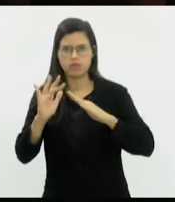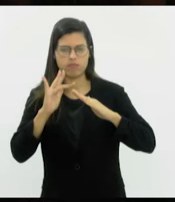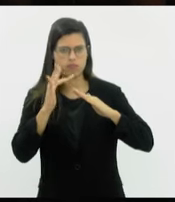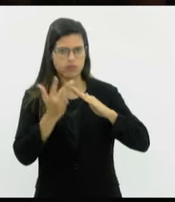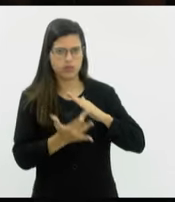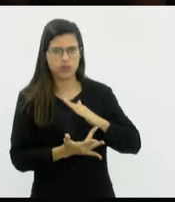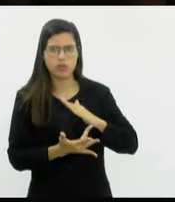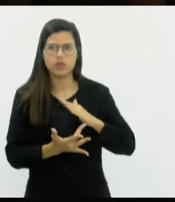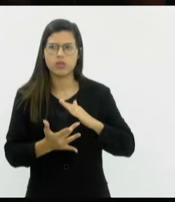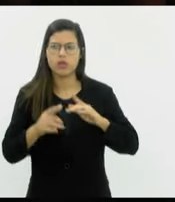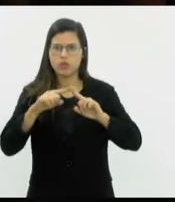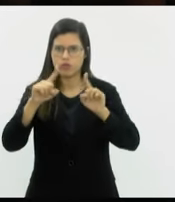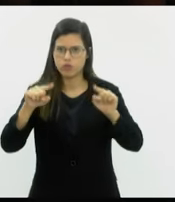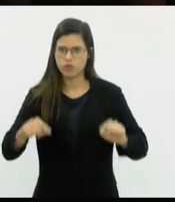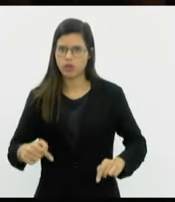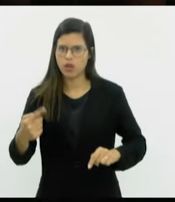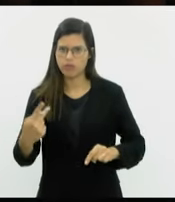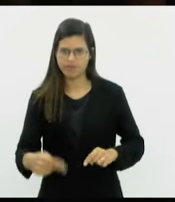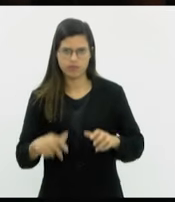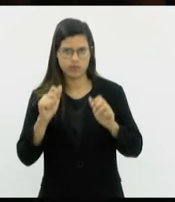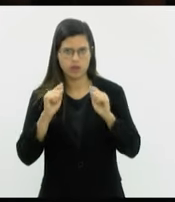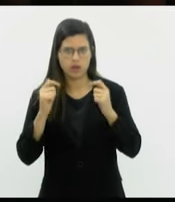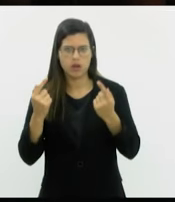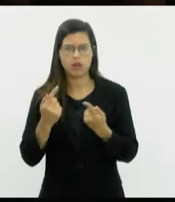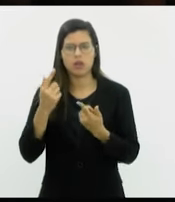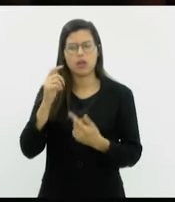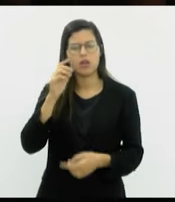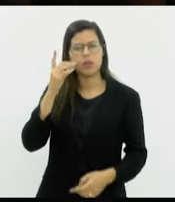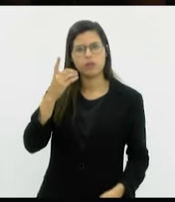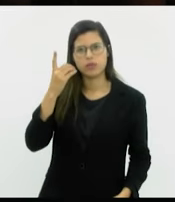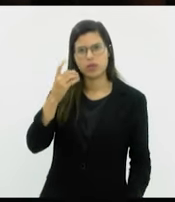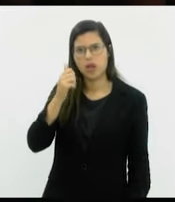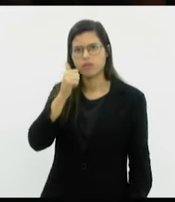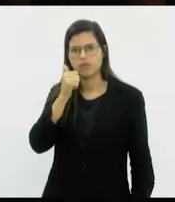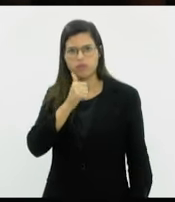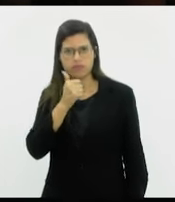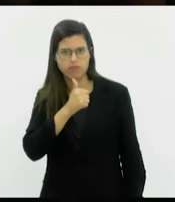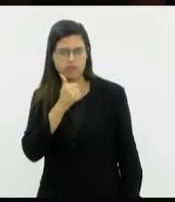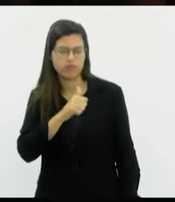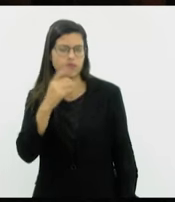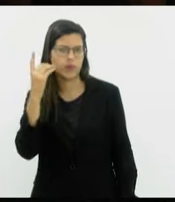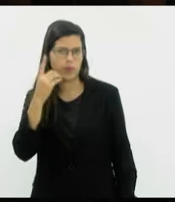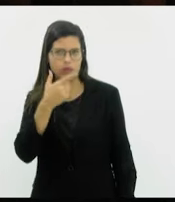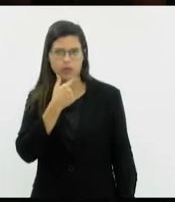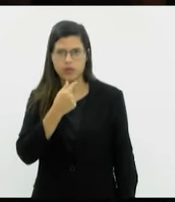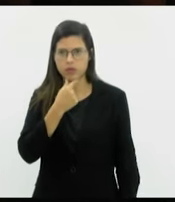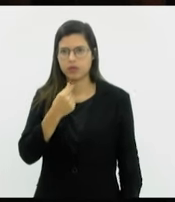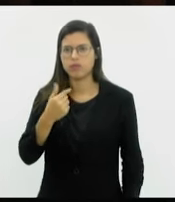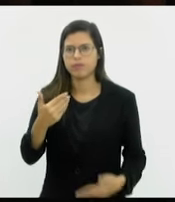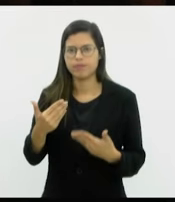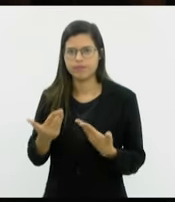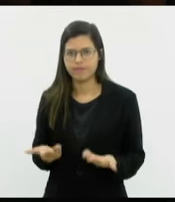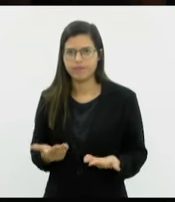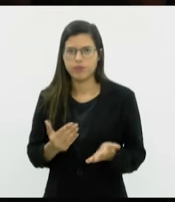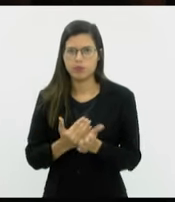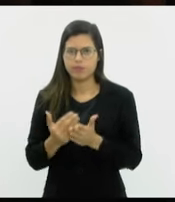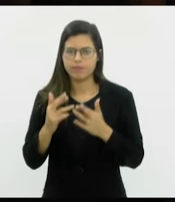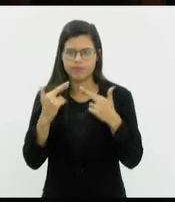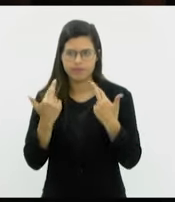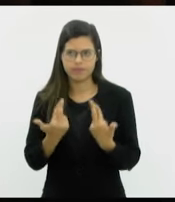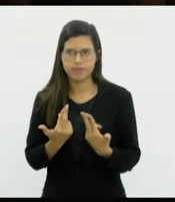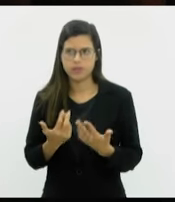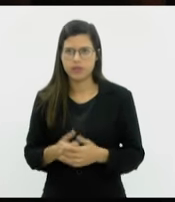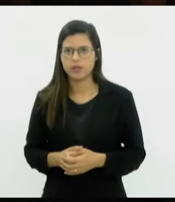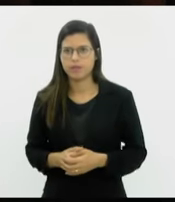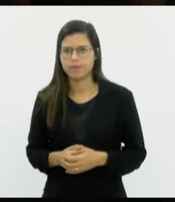funcionários, servidores da casa, deputados e deputadas presentes que assistem a essa sessão. Senhor